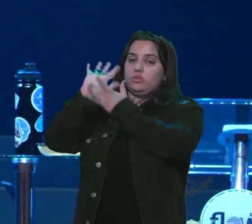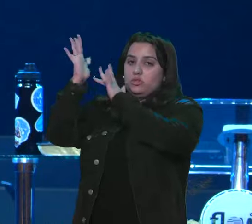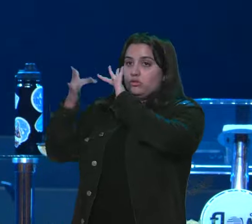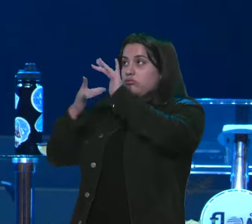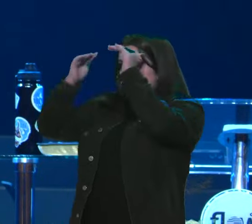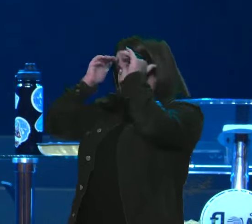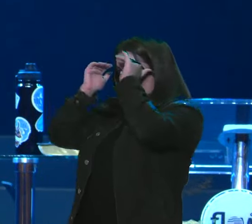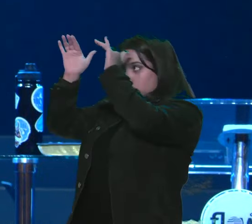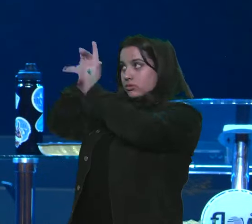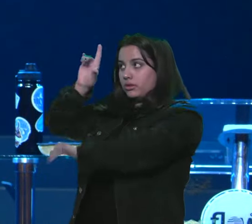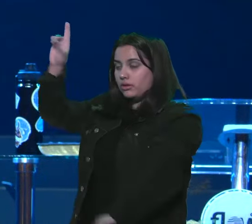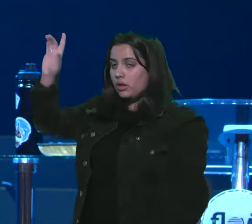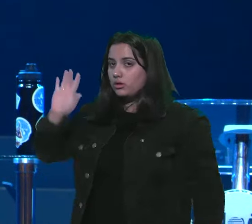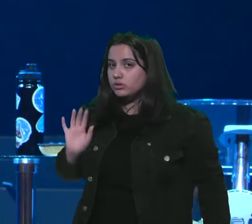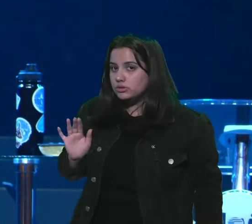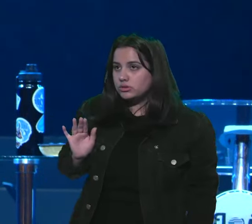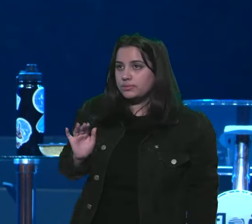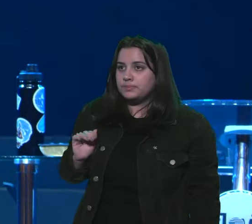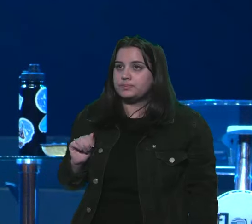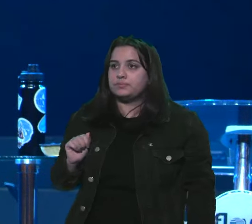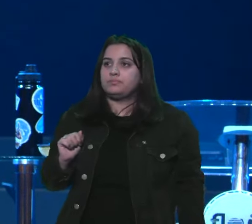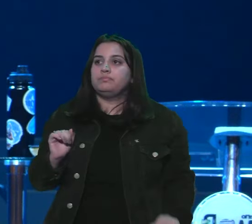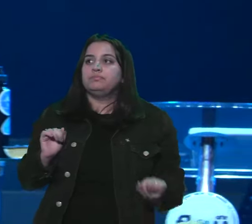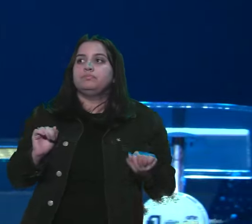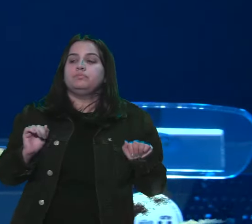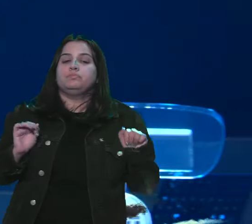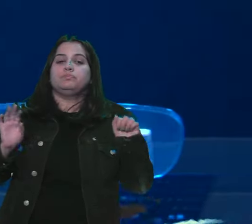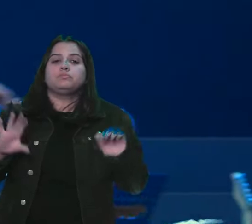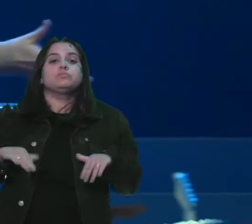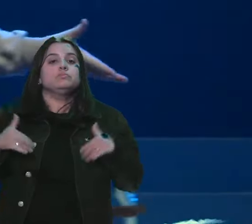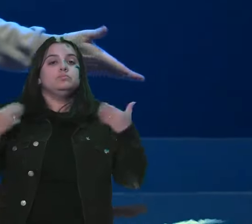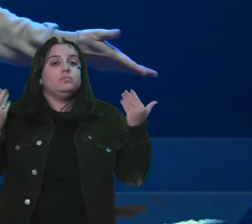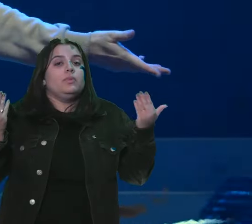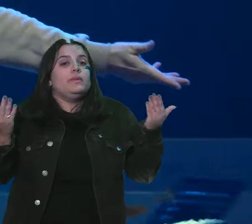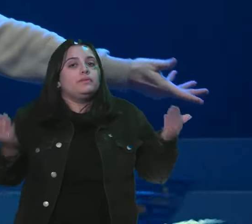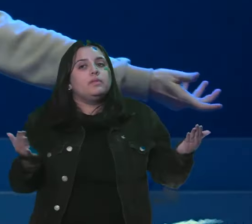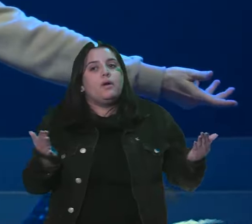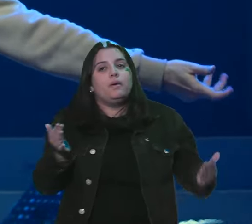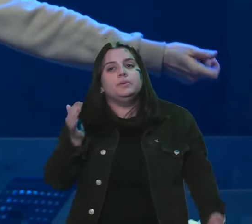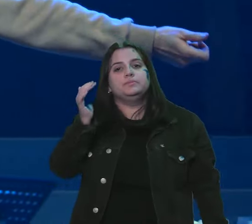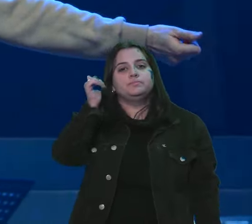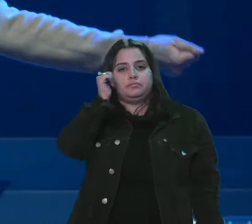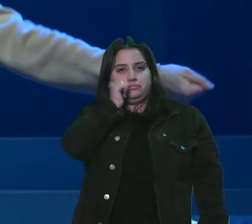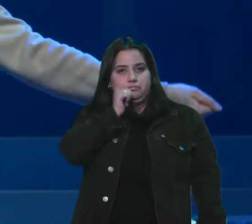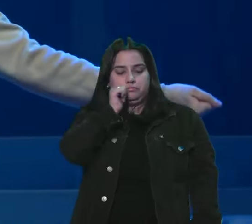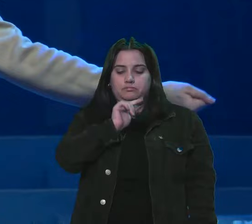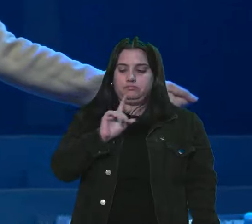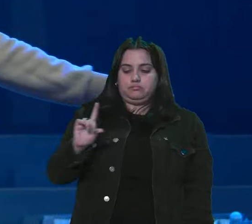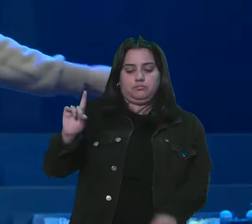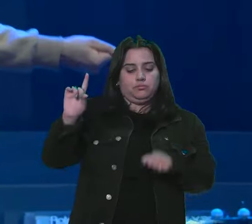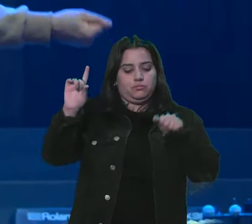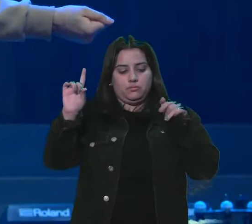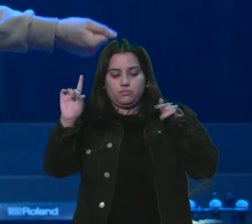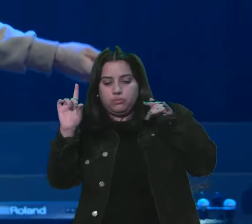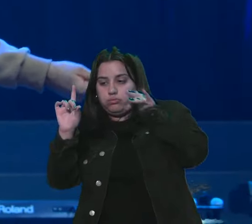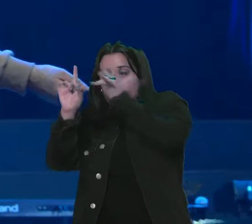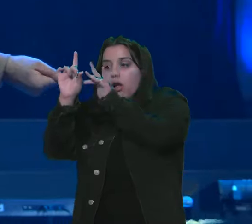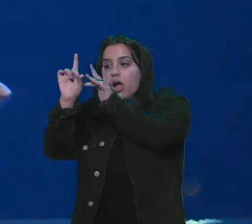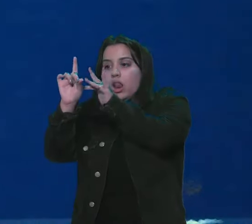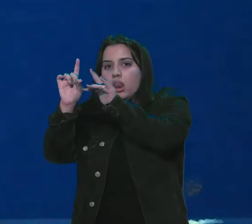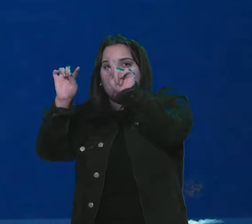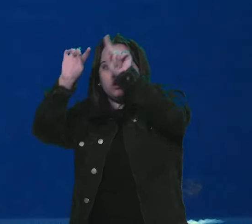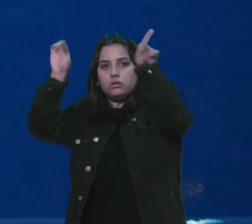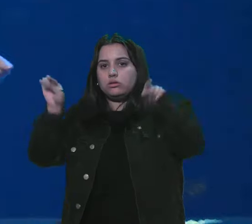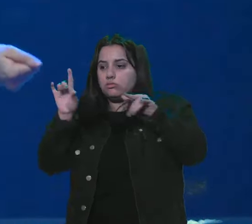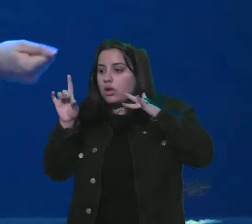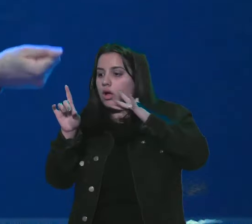aos mandamentos de Deus. Então, quando aquela mulher encosta na borda do manto de